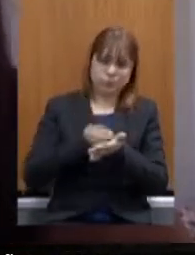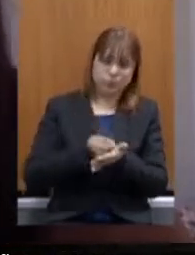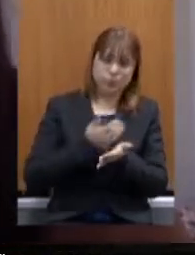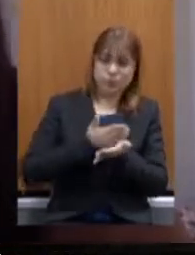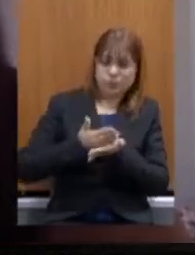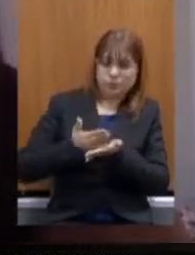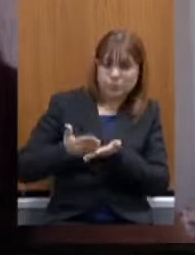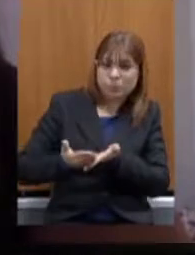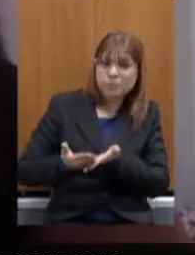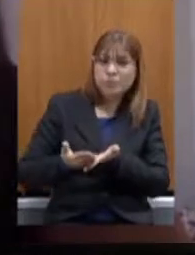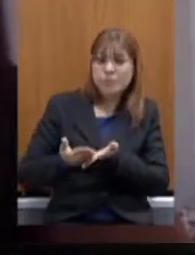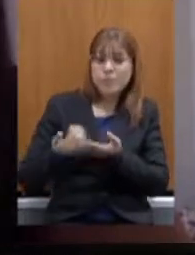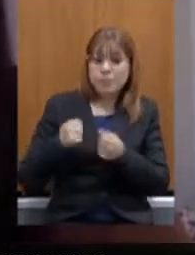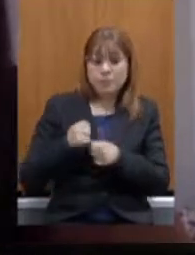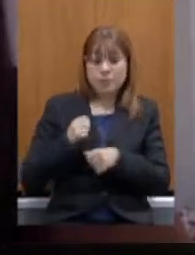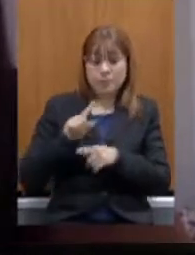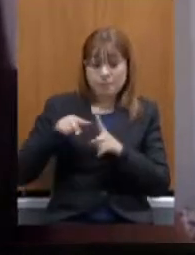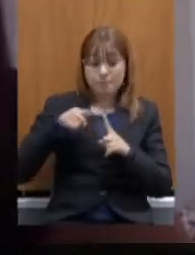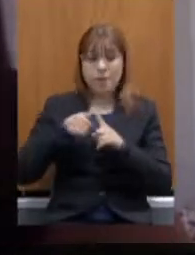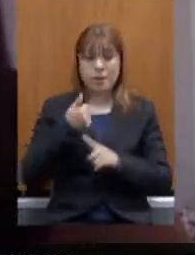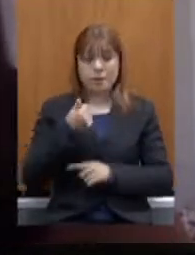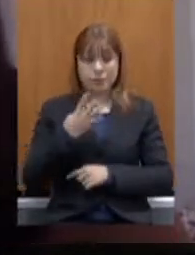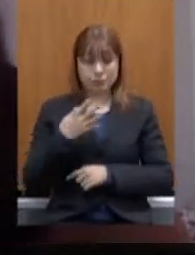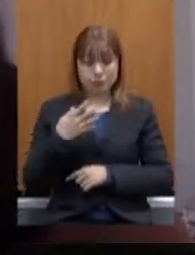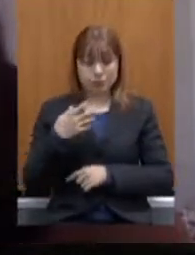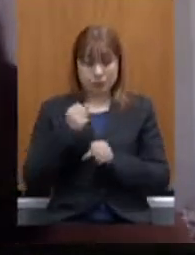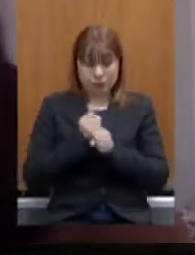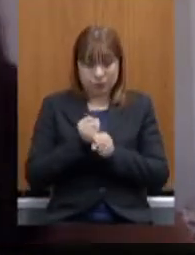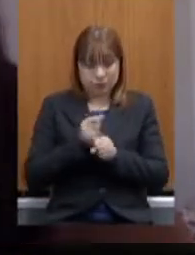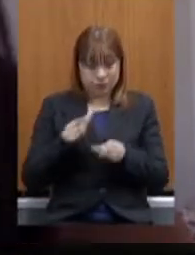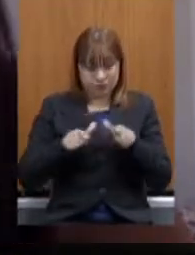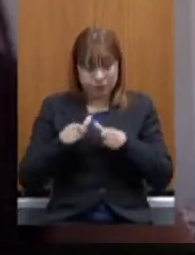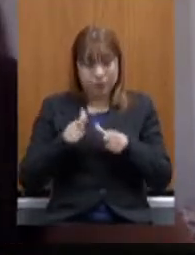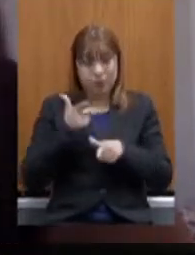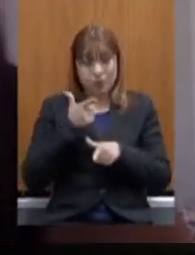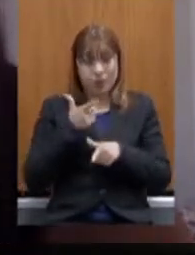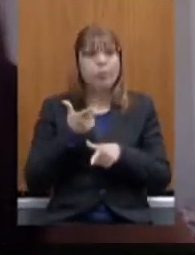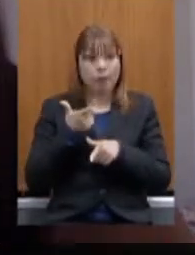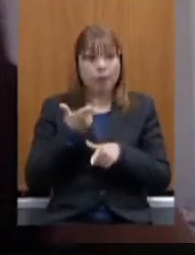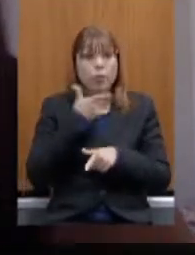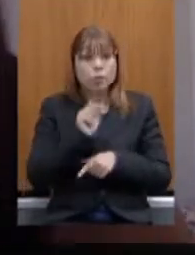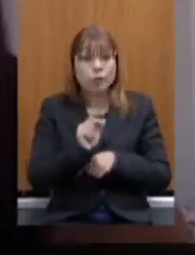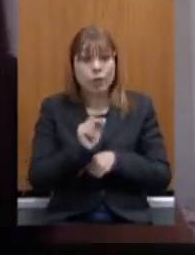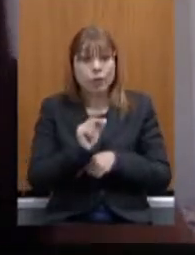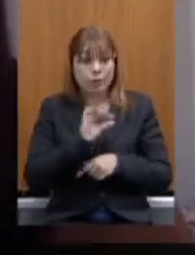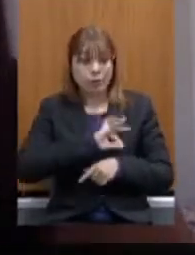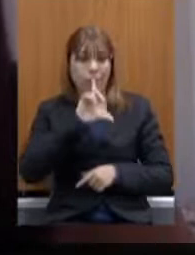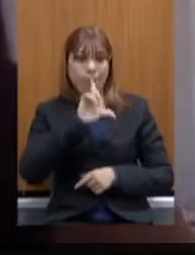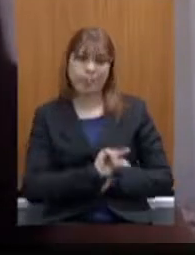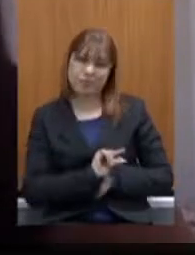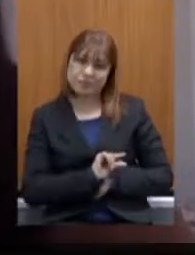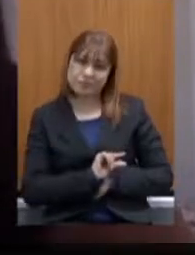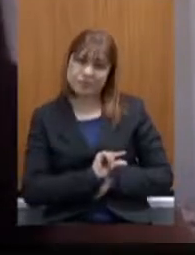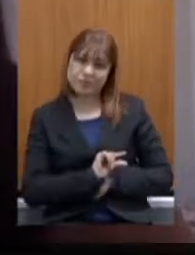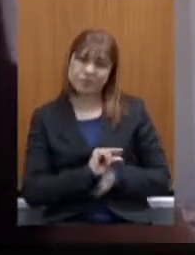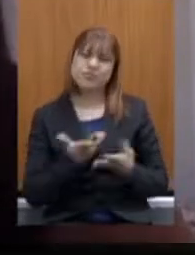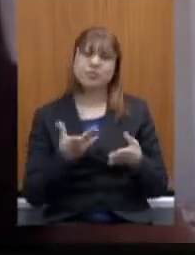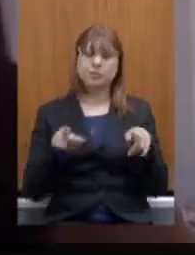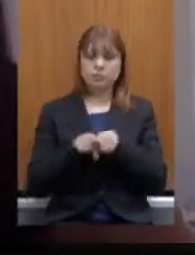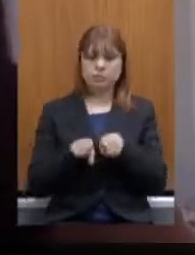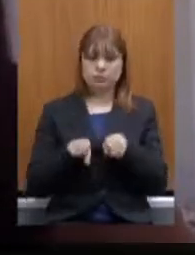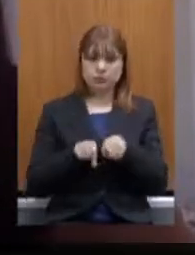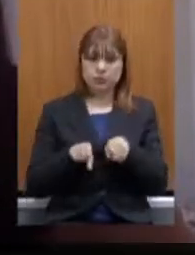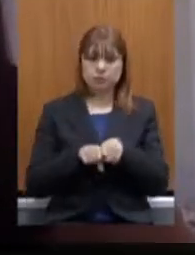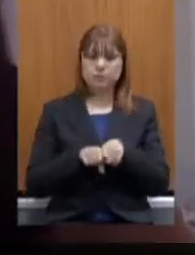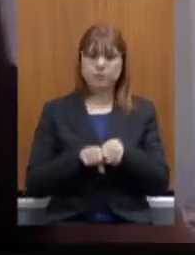14 anos para ganhar menos e fora o ataque que existe sobre as pensões nessa